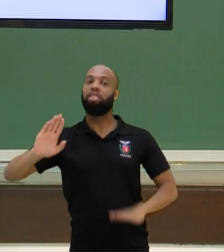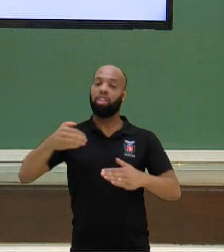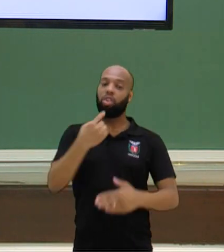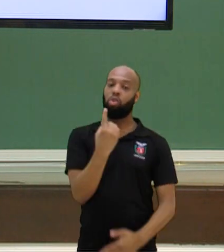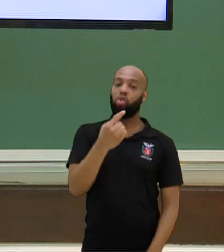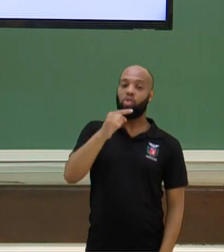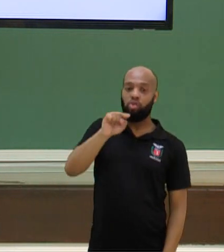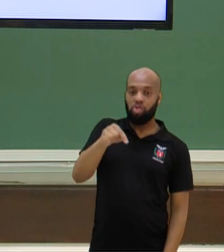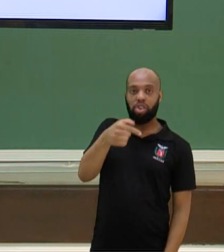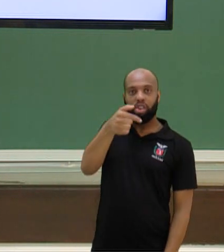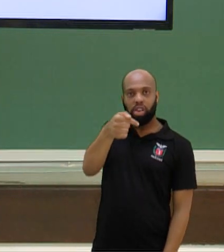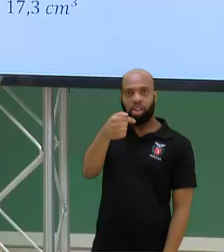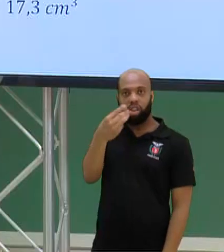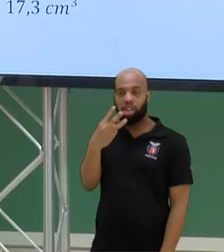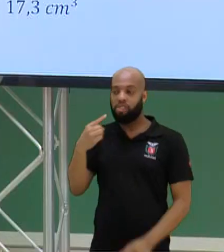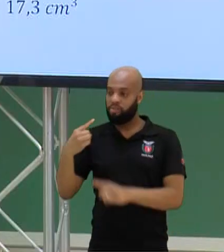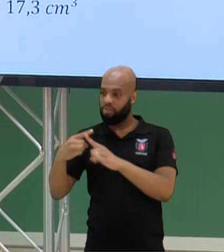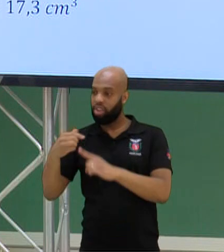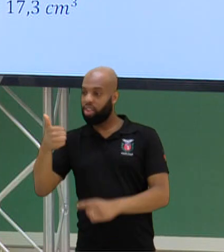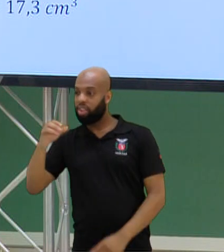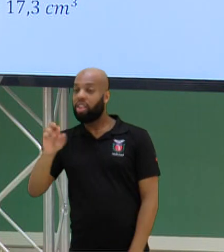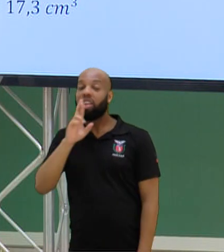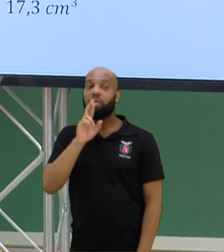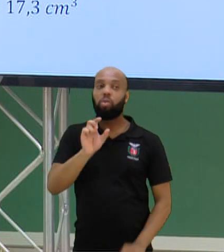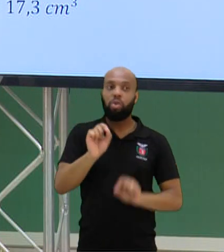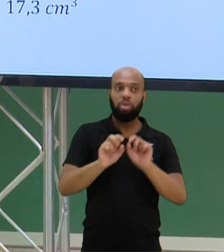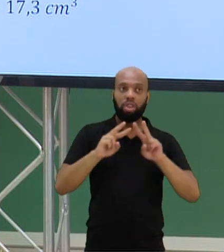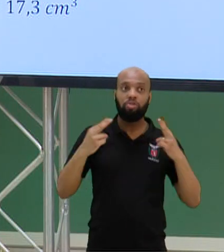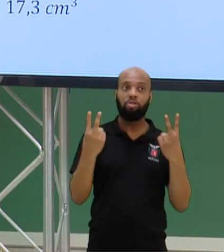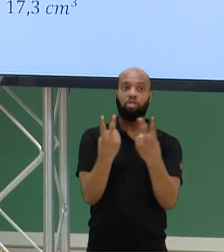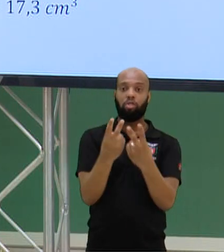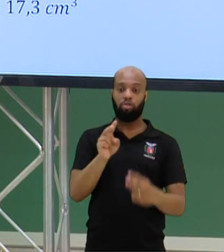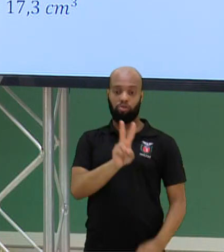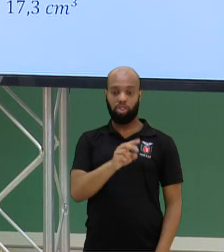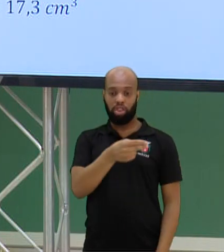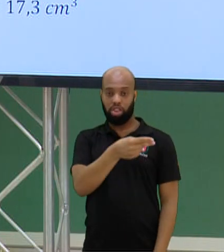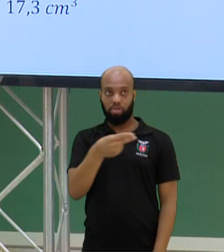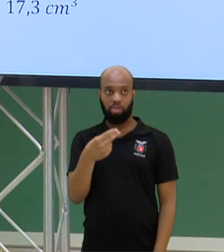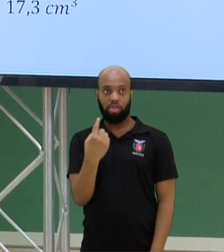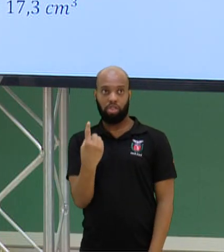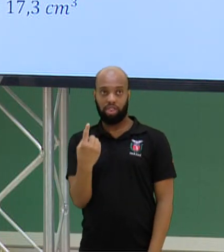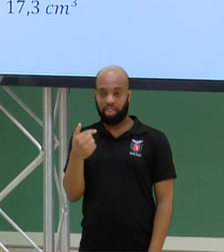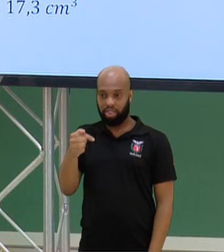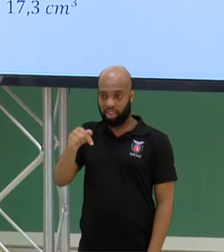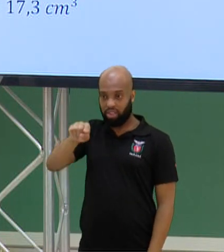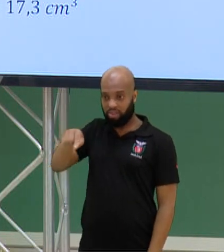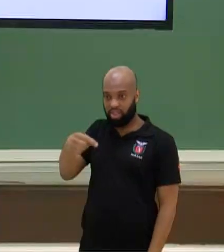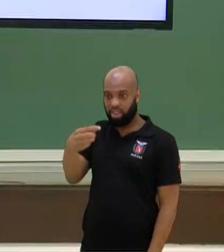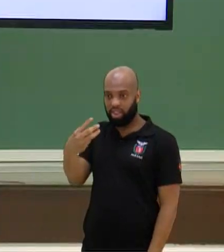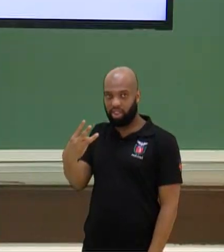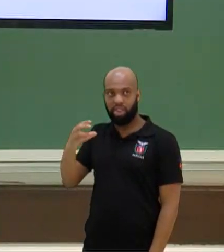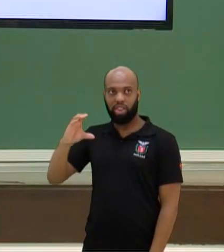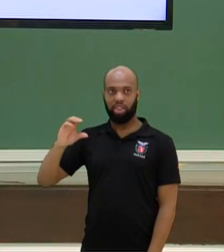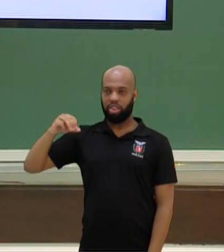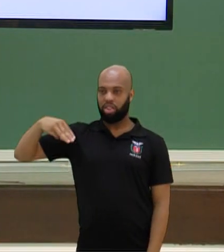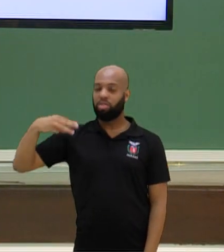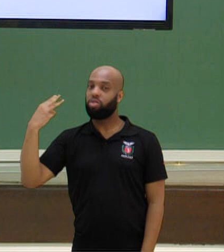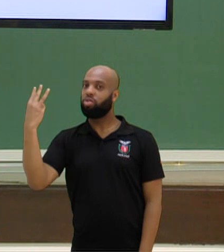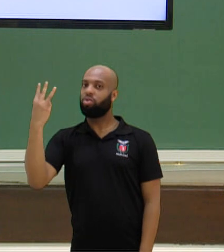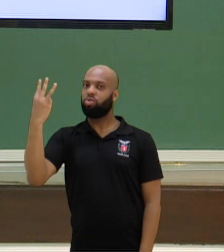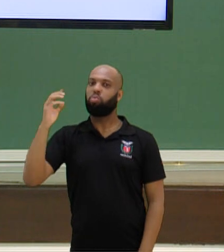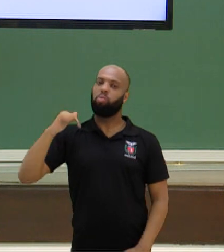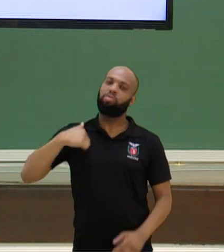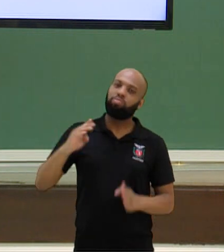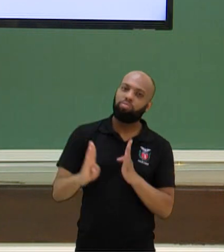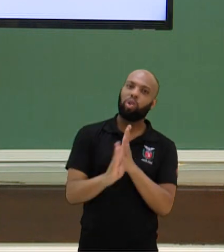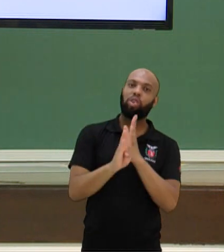eu tenho 17,3 centímetros cúbicos, tá bom? Então, encontrei o volume de chocolate contido nessa caixinha, tá